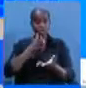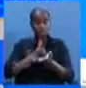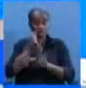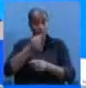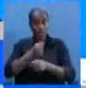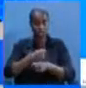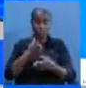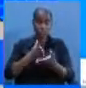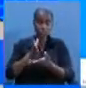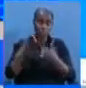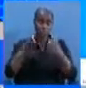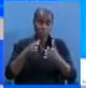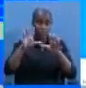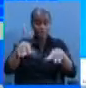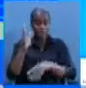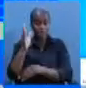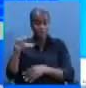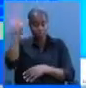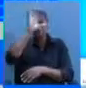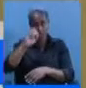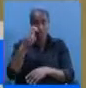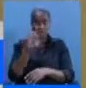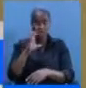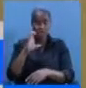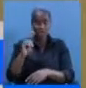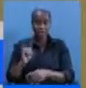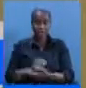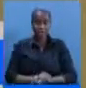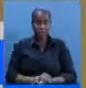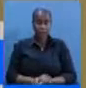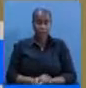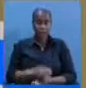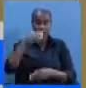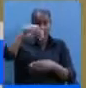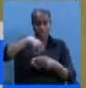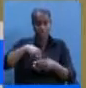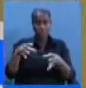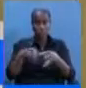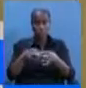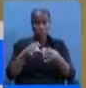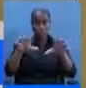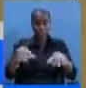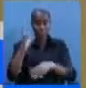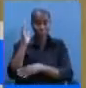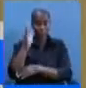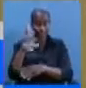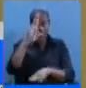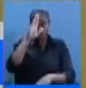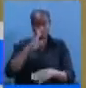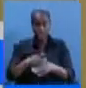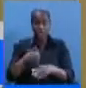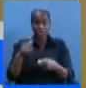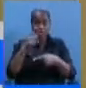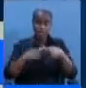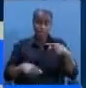continuar a ajudar o parlamento eo governo do luiz correia silva a eleição no grupo parlamentar no momento ocorre